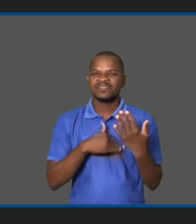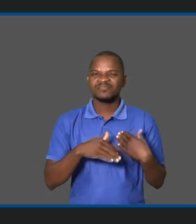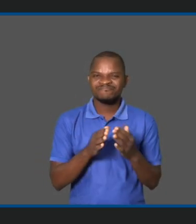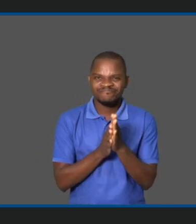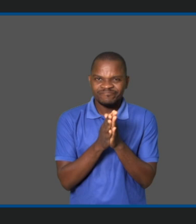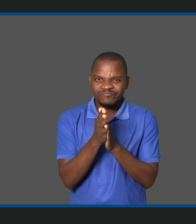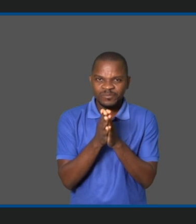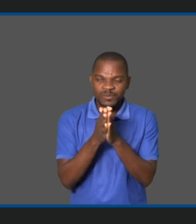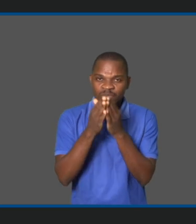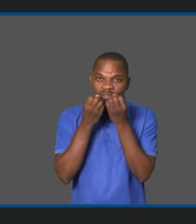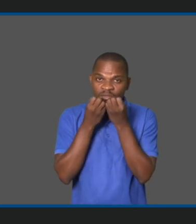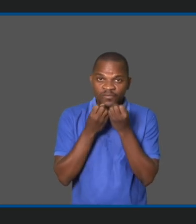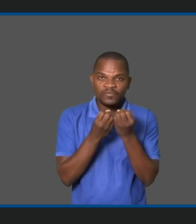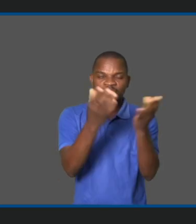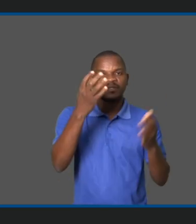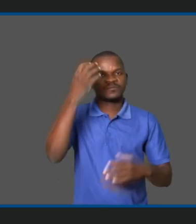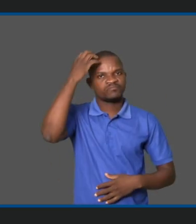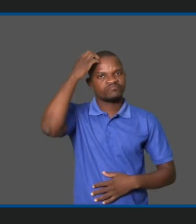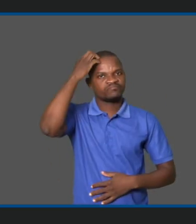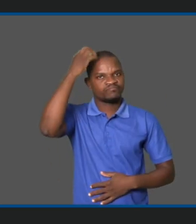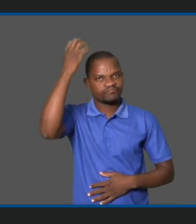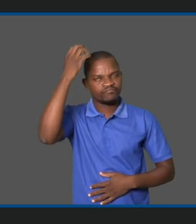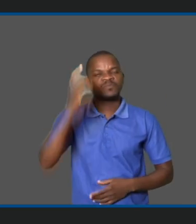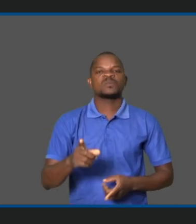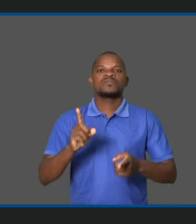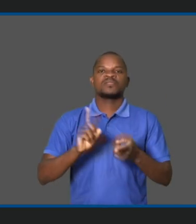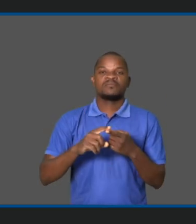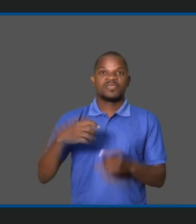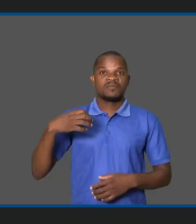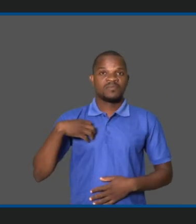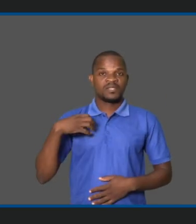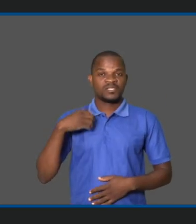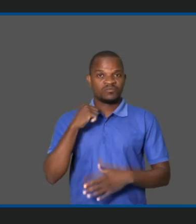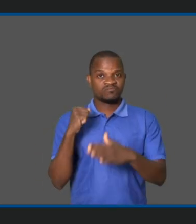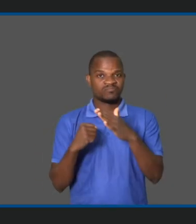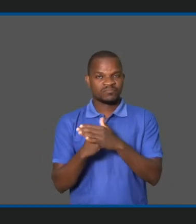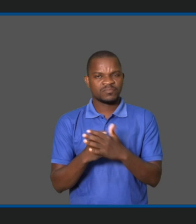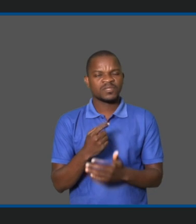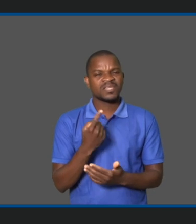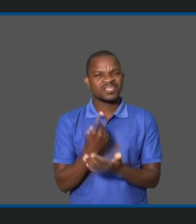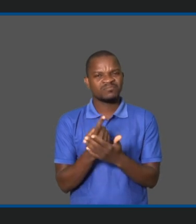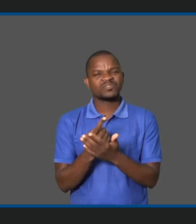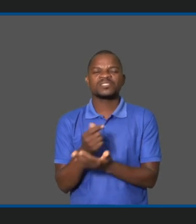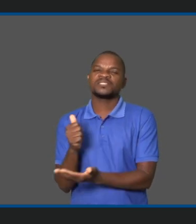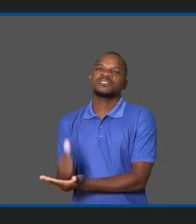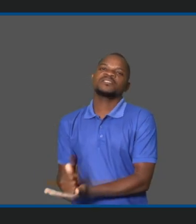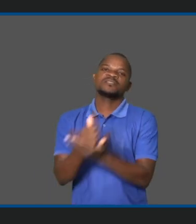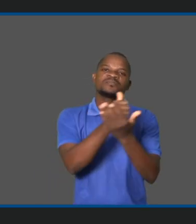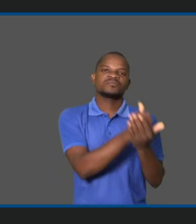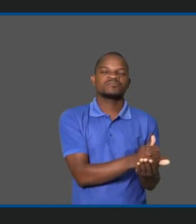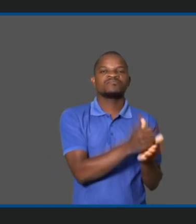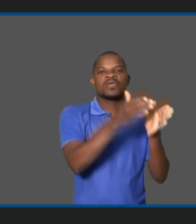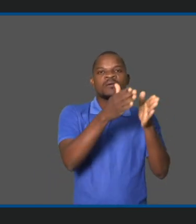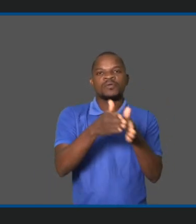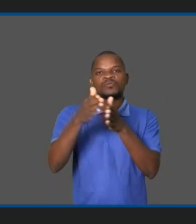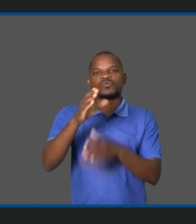Ministério de Tutela, para fazer alguma coisa no sentido de apoiar aquelas pessoas com deficiência em mantimentos, em